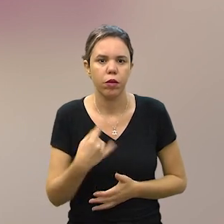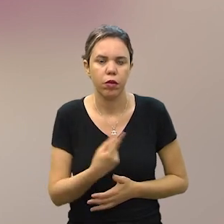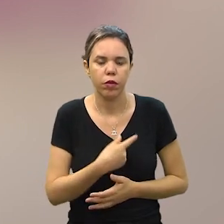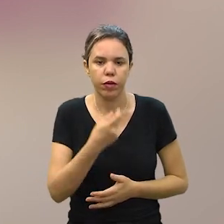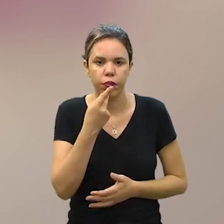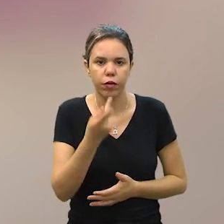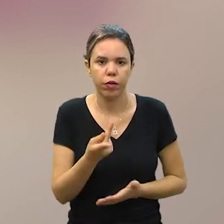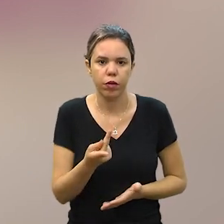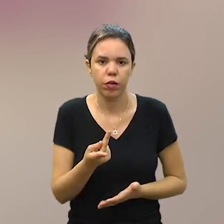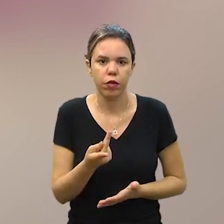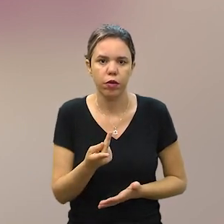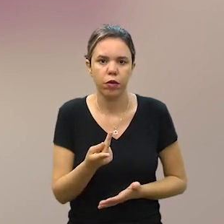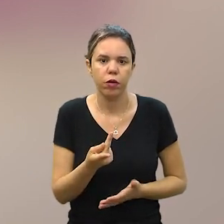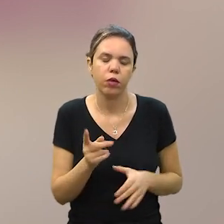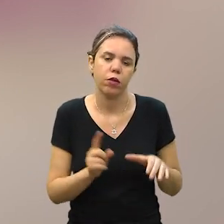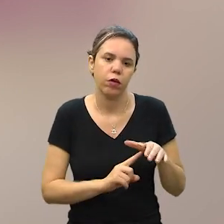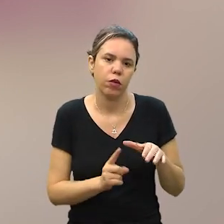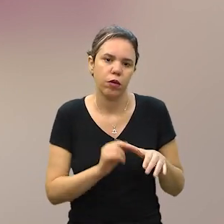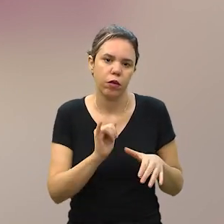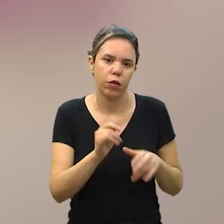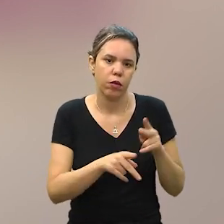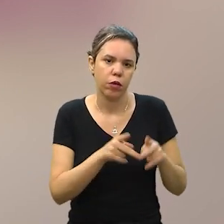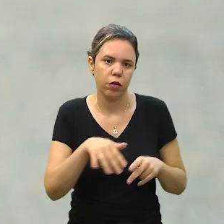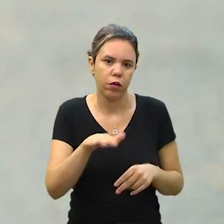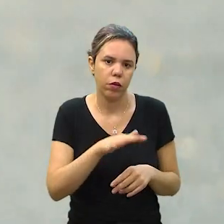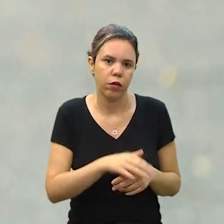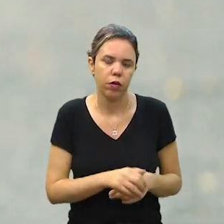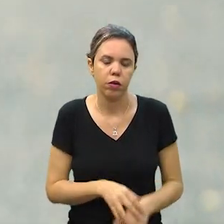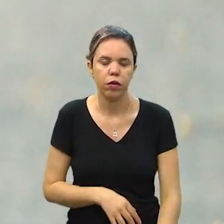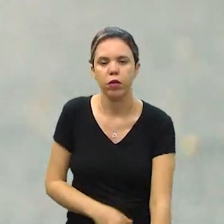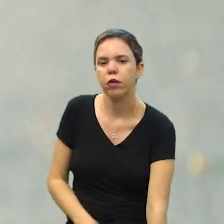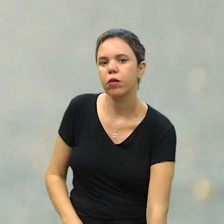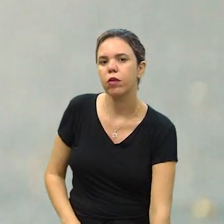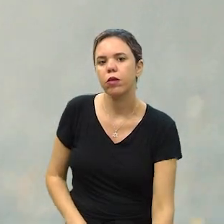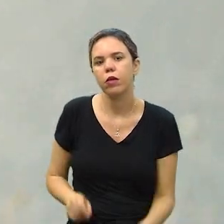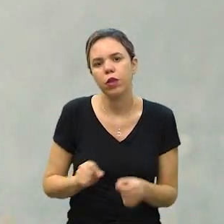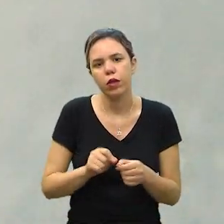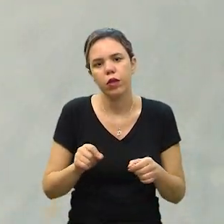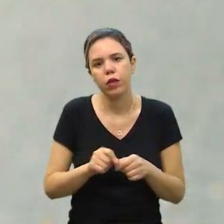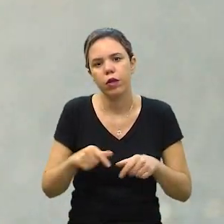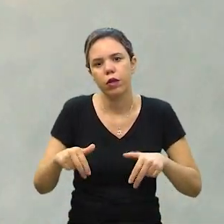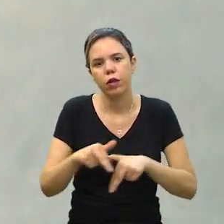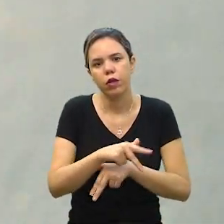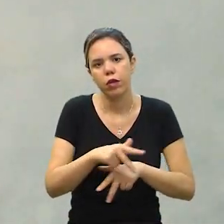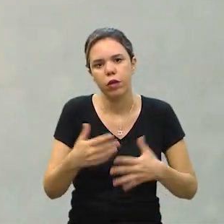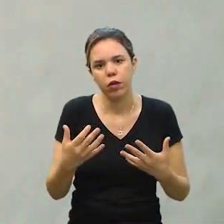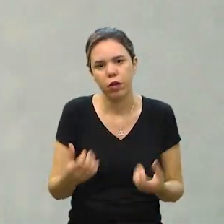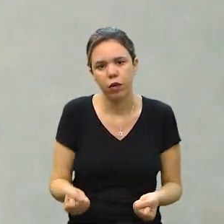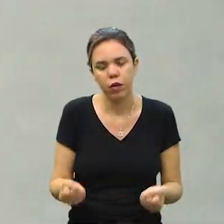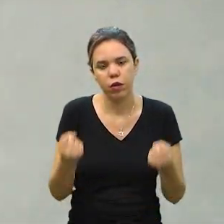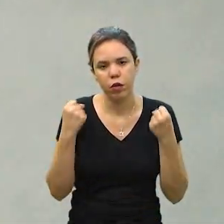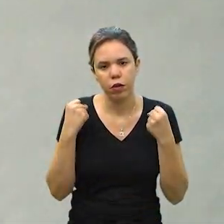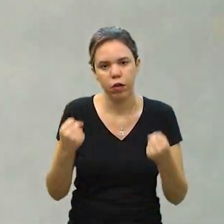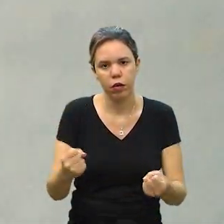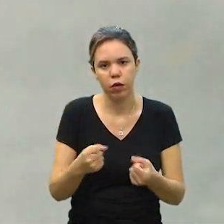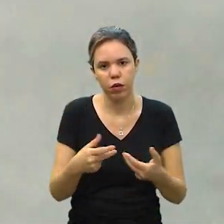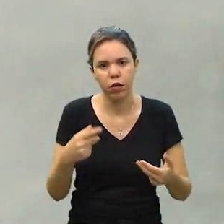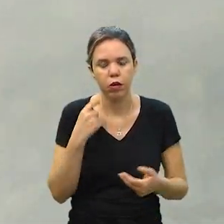geralmente a gente fala com os nossos clientes, com as pessoas, gente, vamos fazer a caminhada, vamos fazer uma